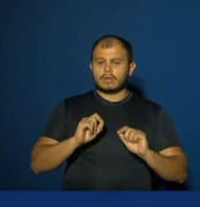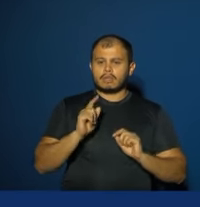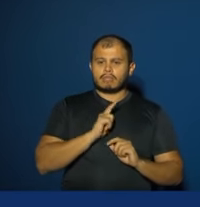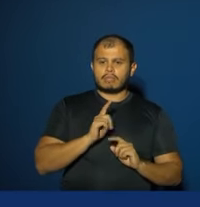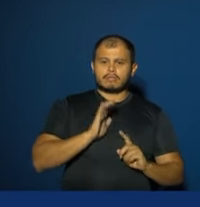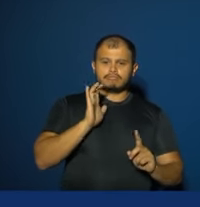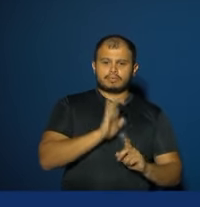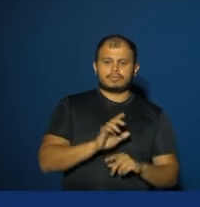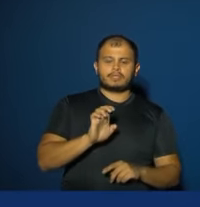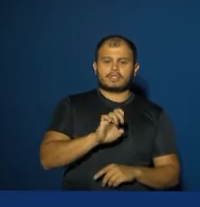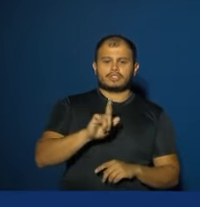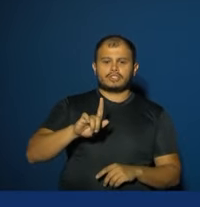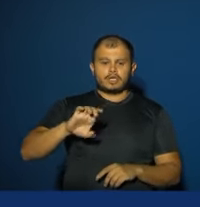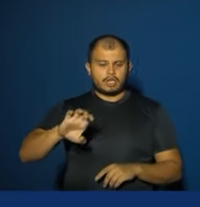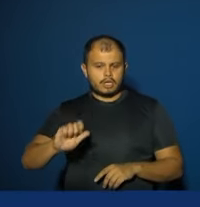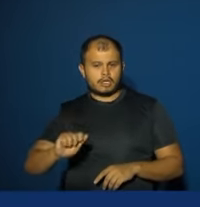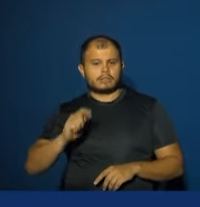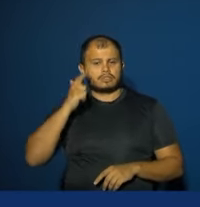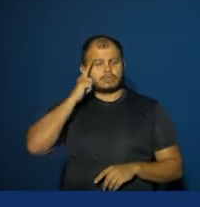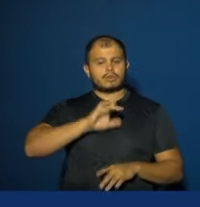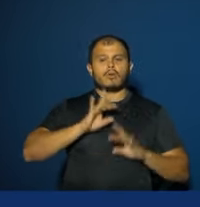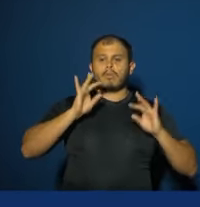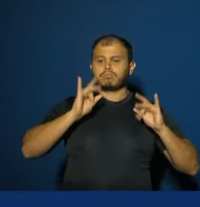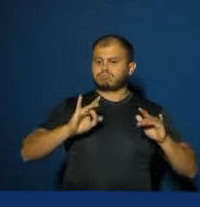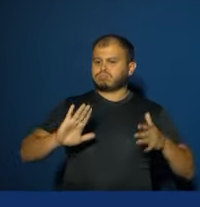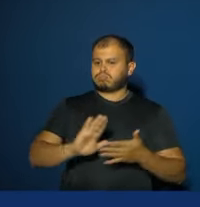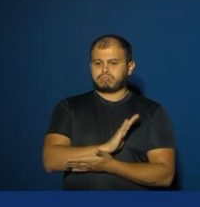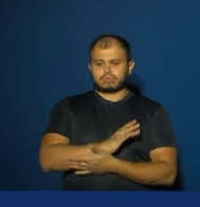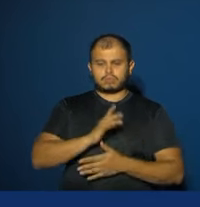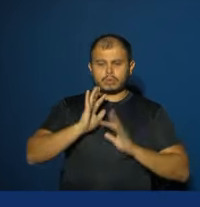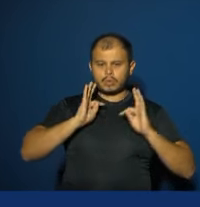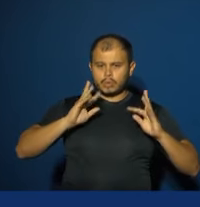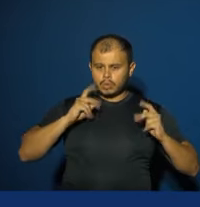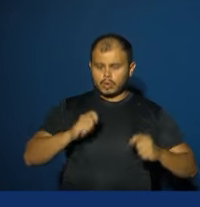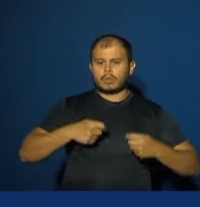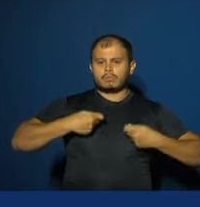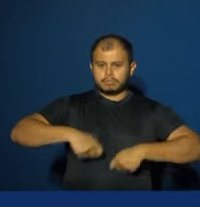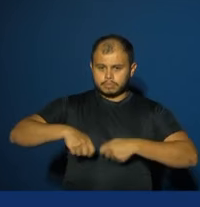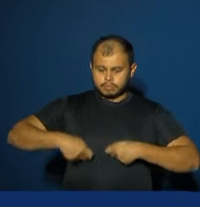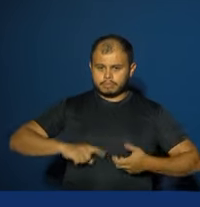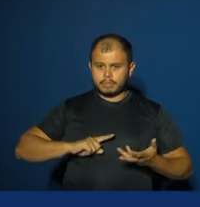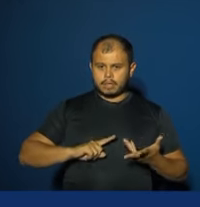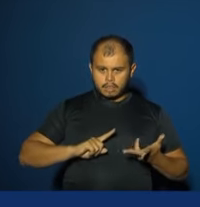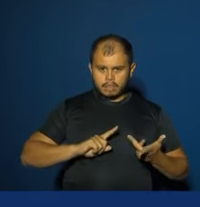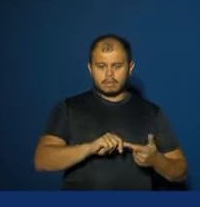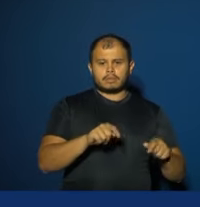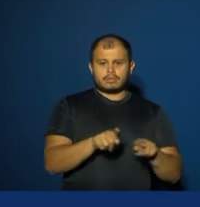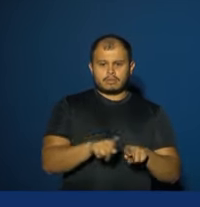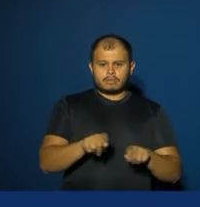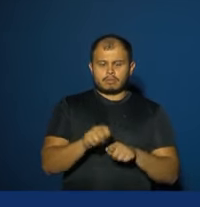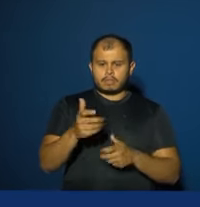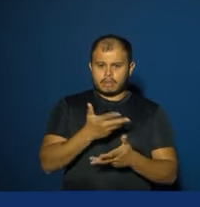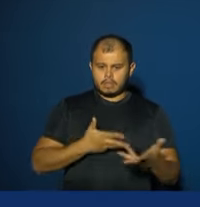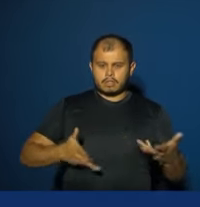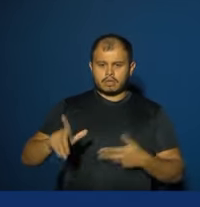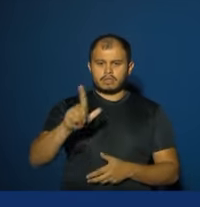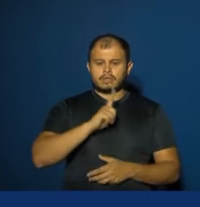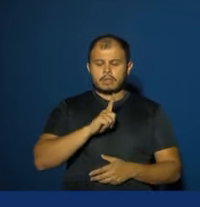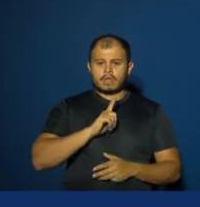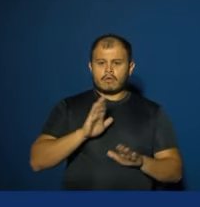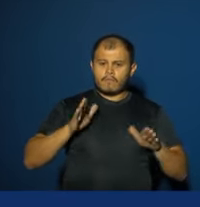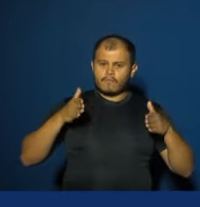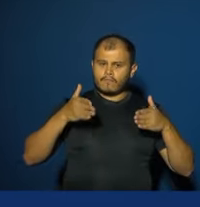ega eh se se elimina do ponto de vista estrutural demanda e alocação de financiamento tá endereçado